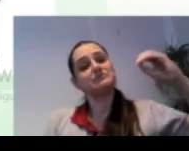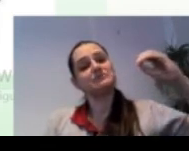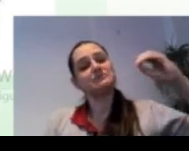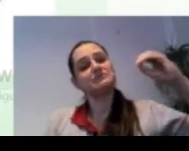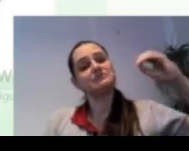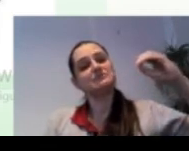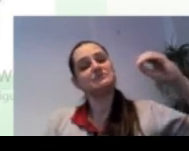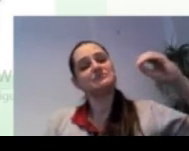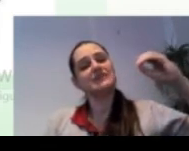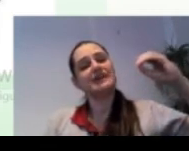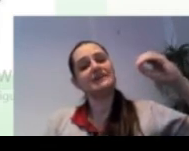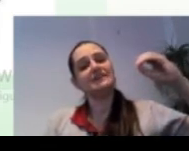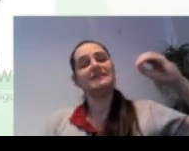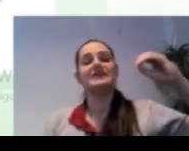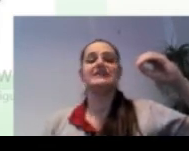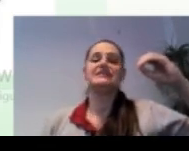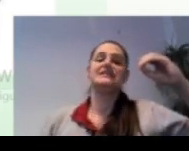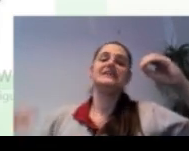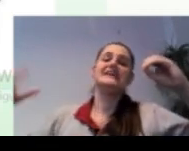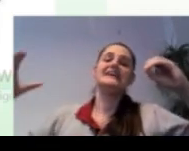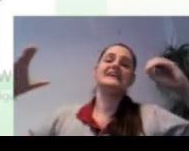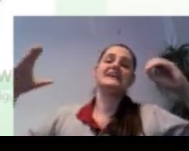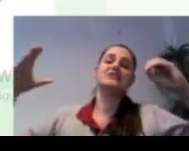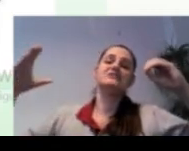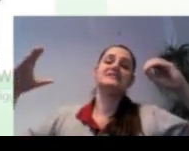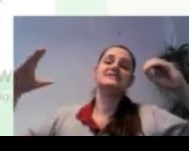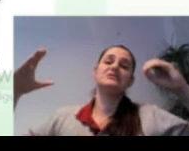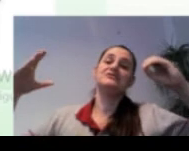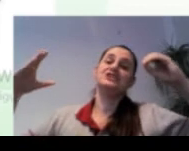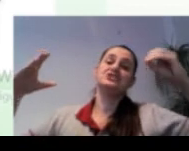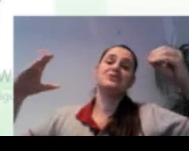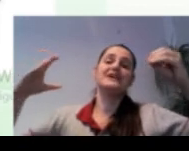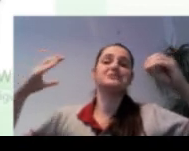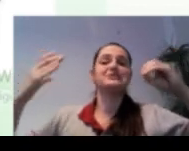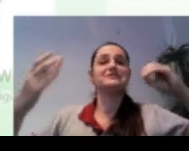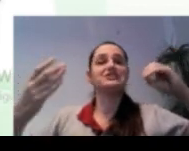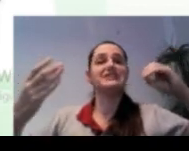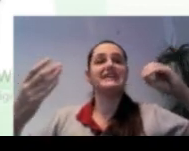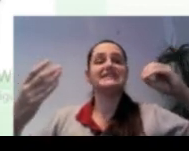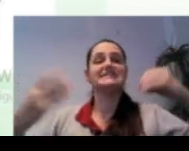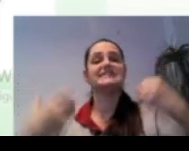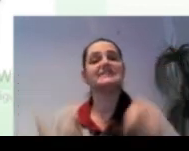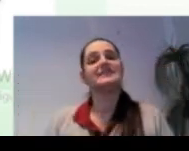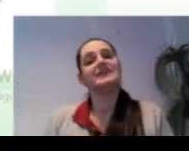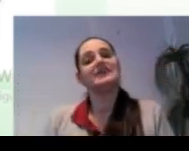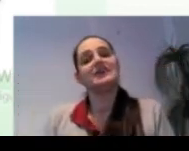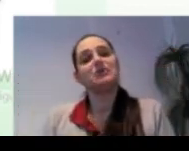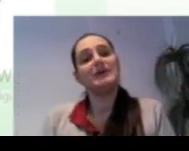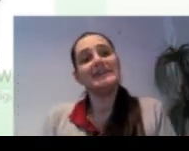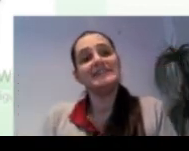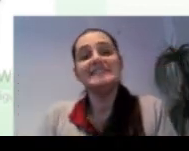24, tá? E aí, o que aconteceu? 24 mais 23,